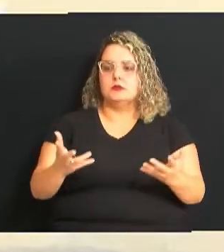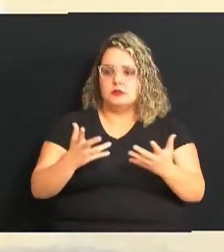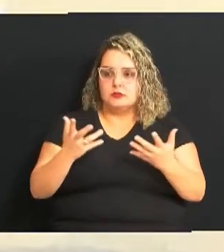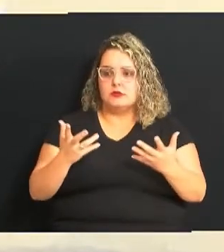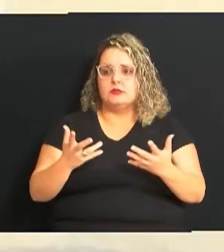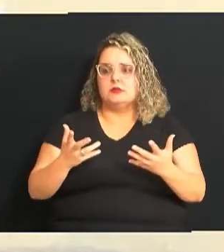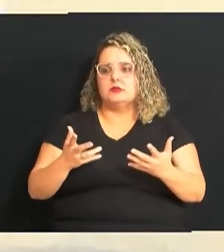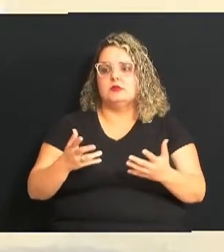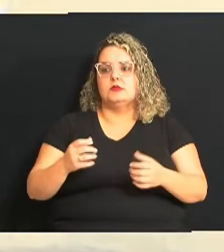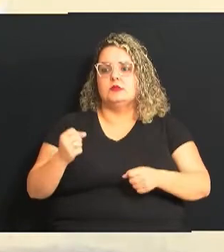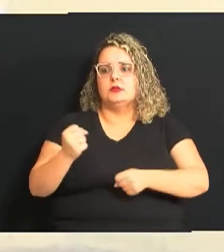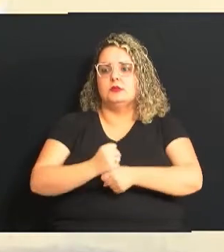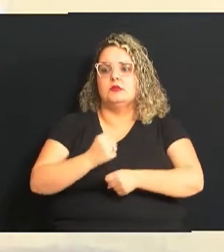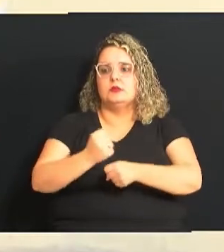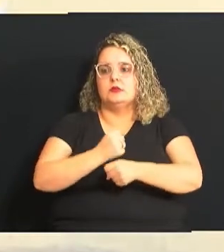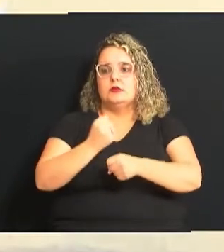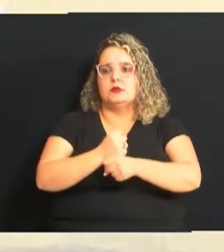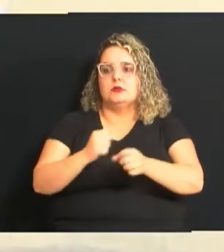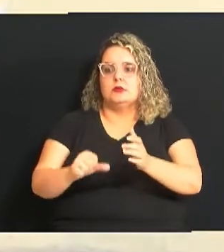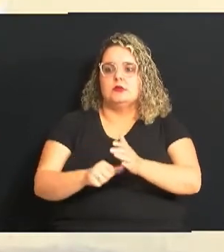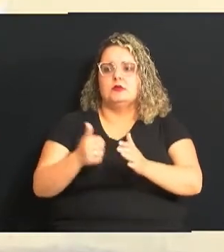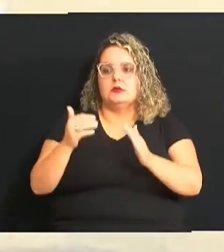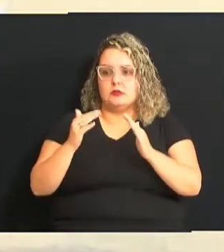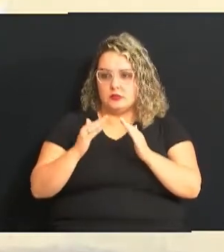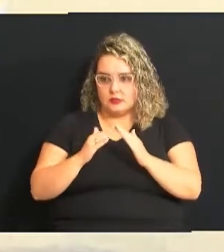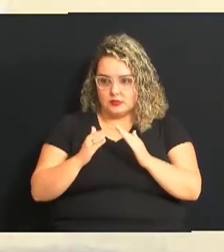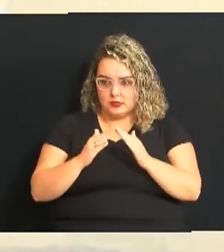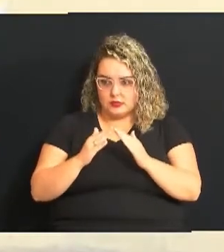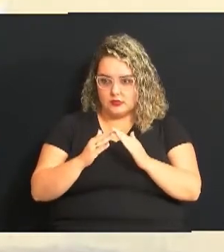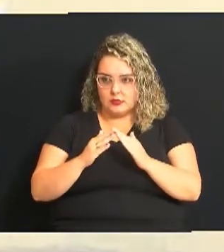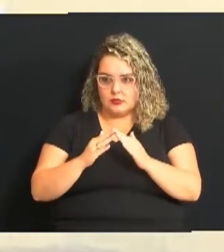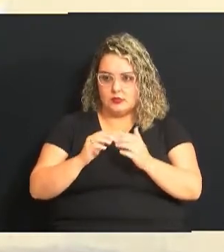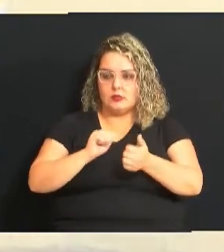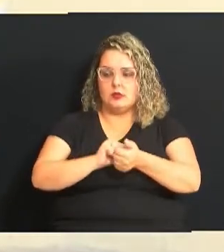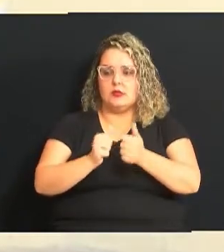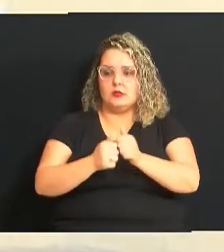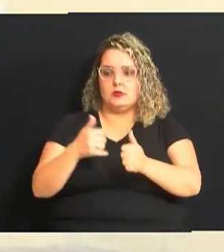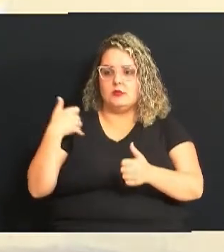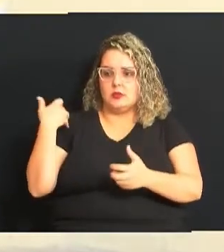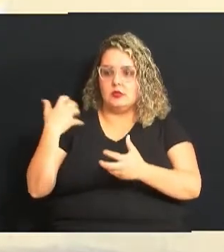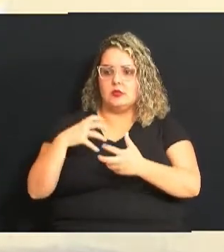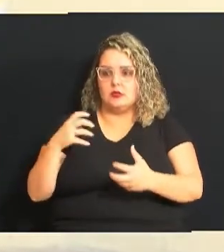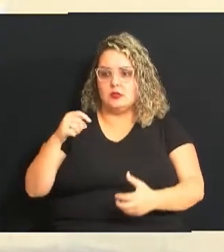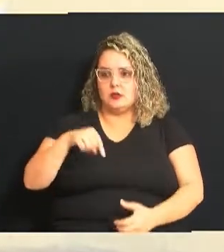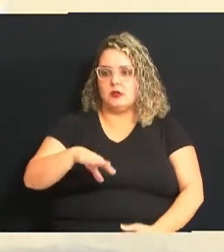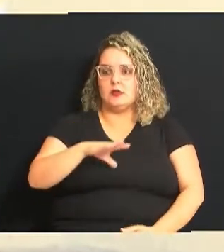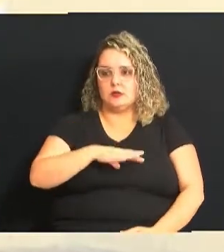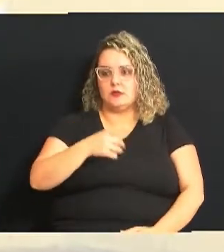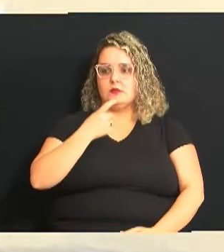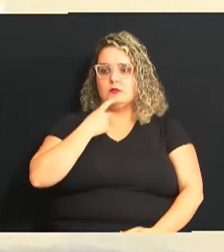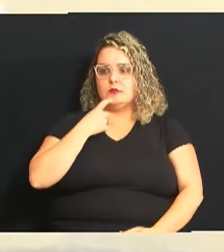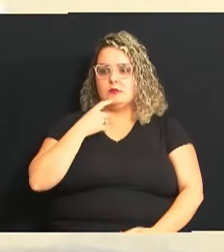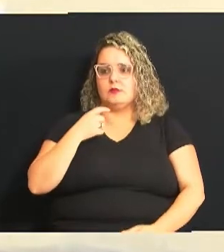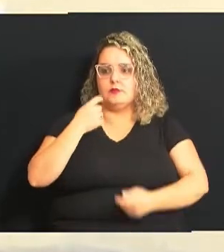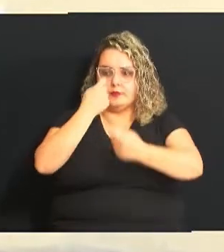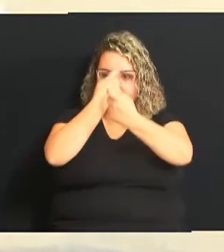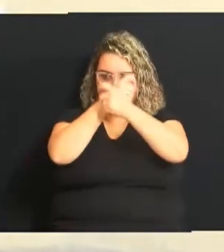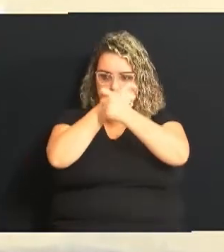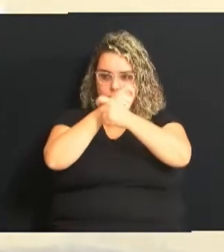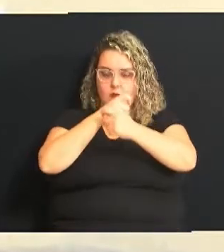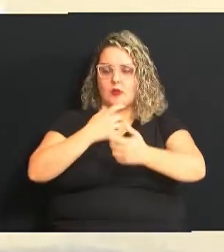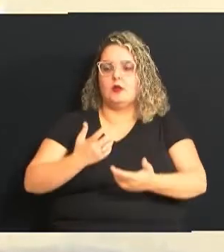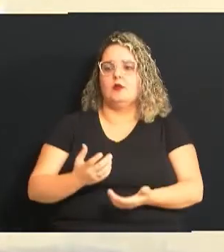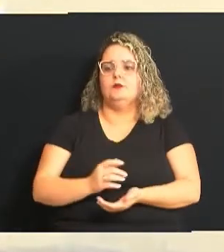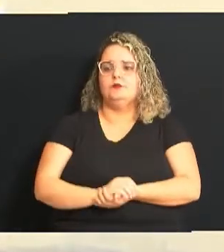se construir a primeira casa adaptada à pessoa idosa. Aqui em Campinas, a PUC também já fechou